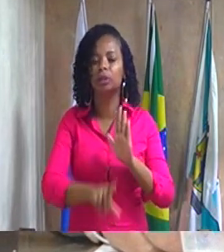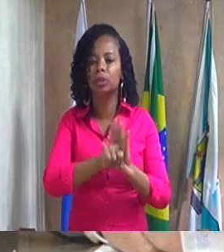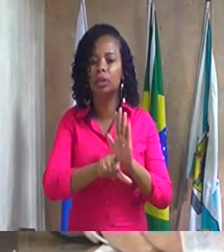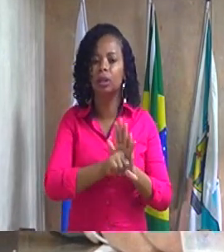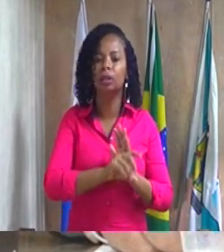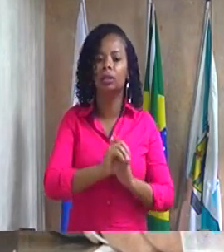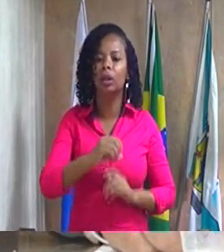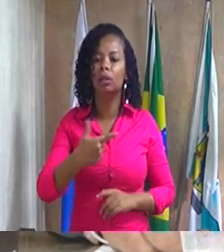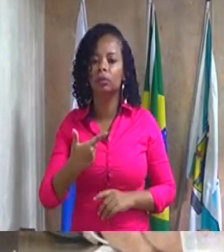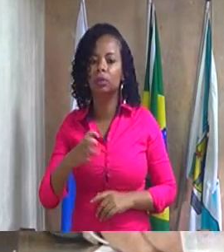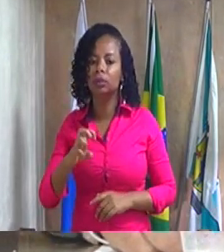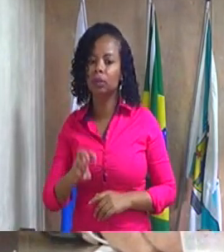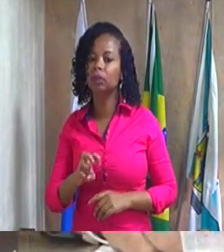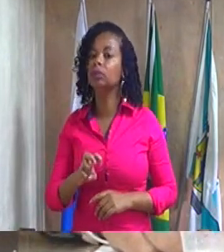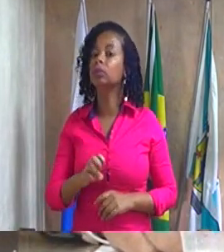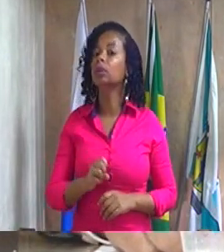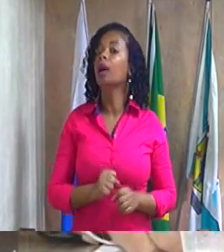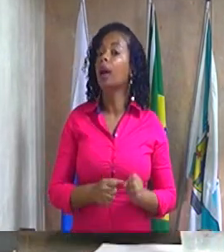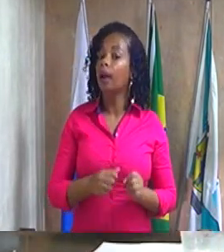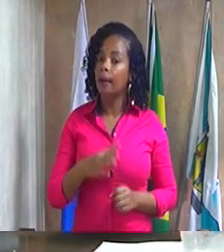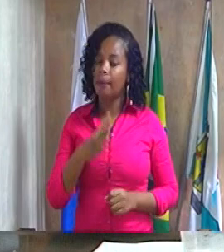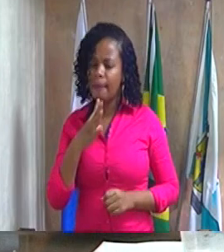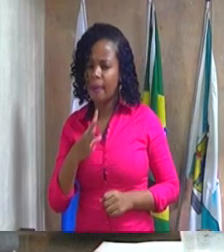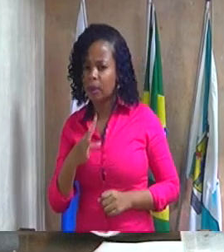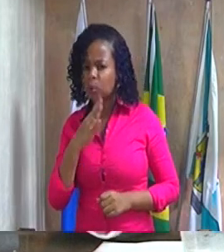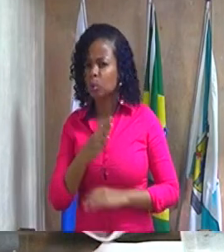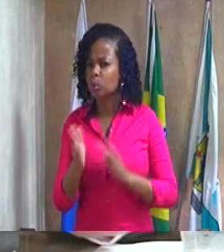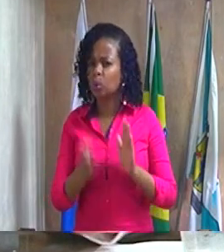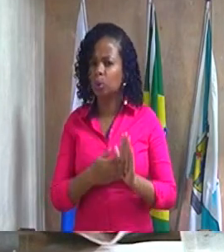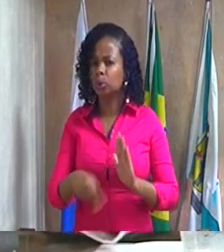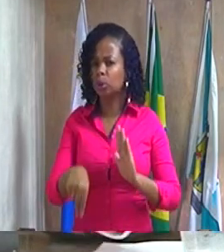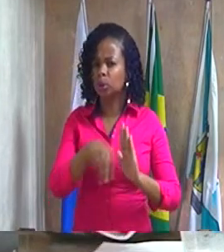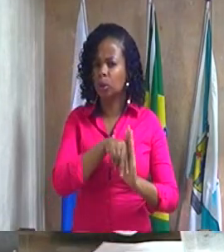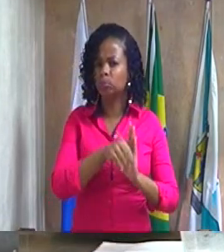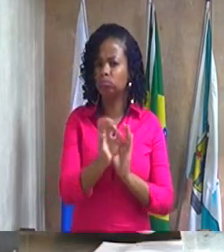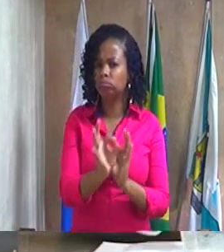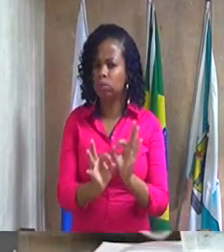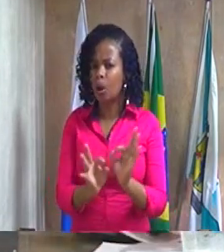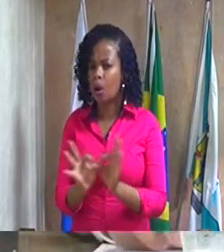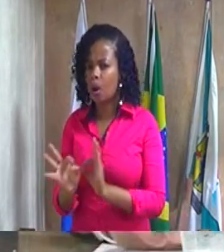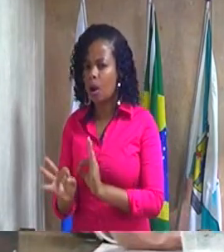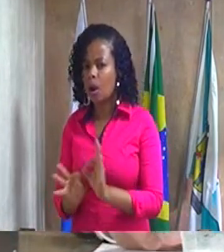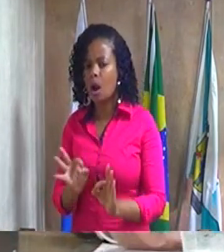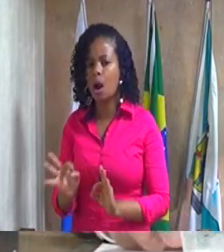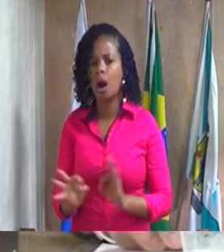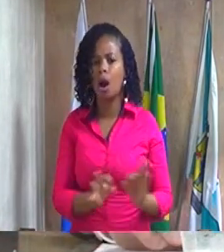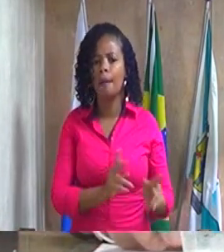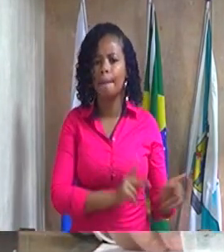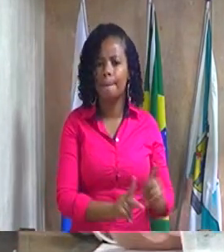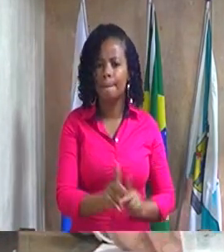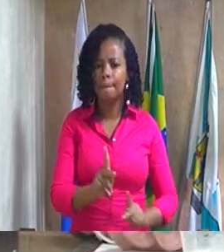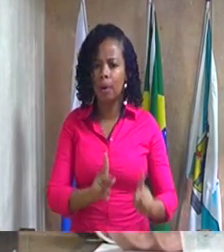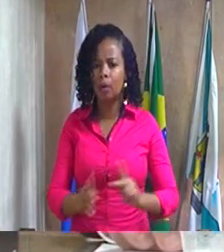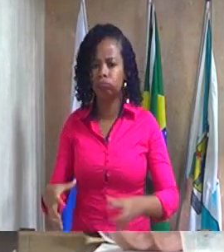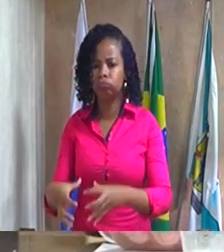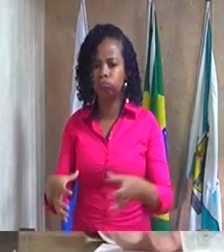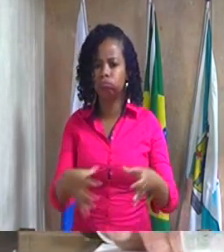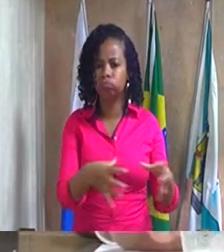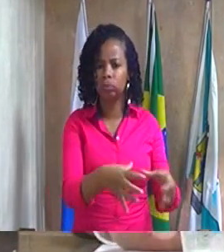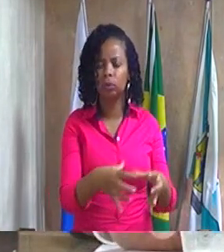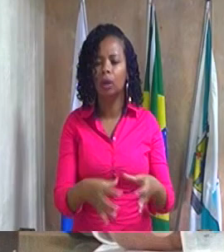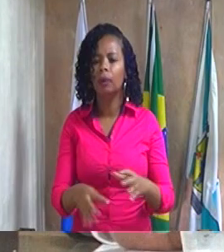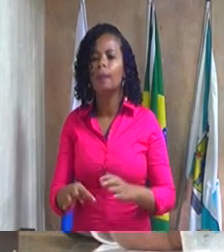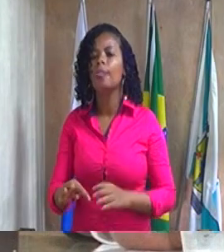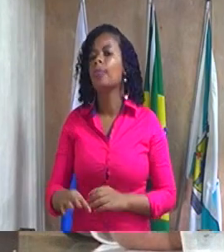prefeito, 2018. Reconhecendo as formas de organização de povos e comunidades